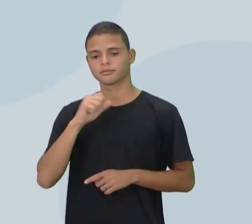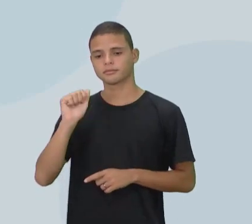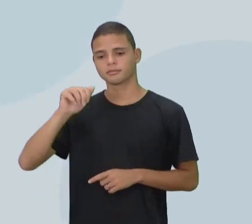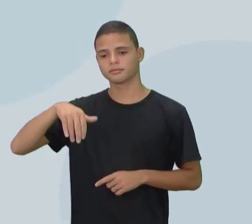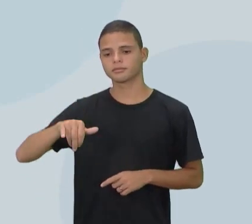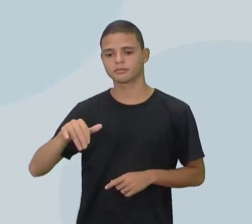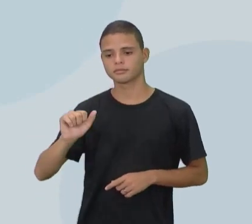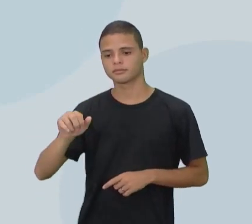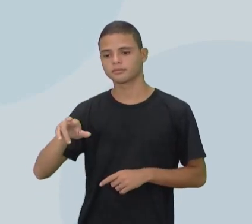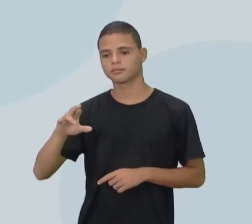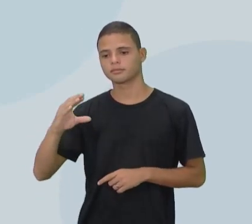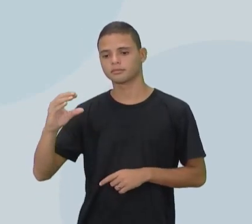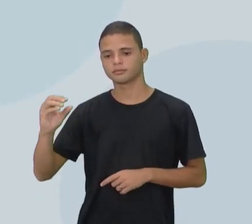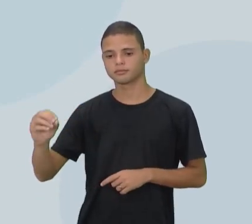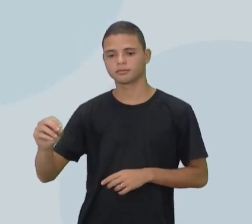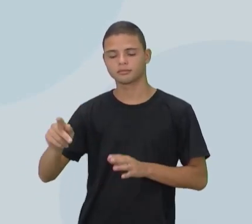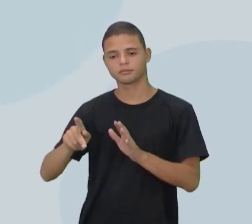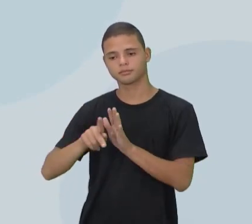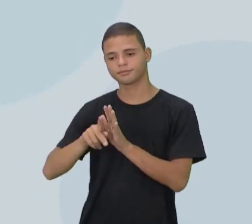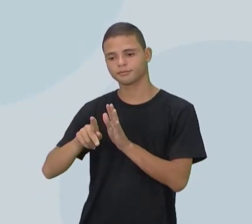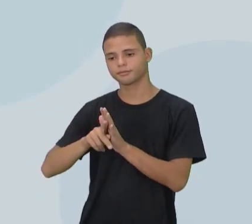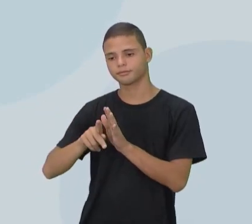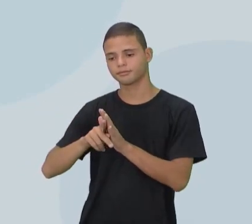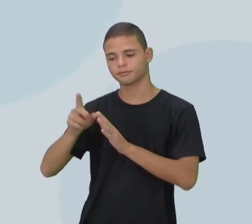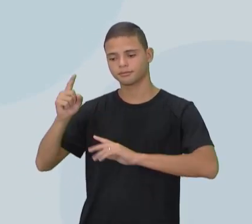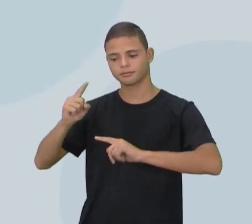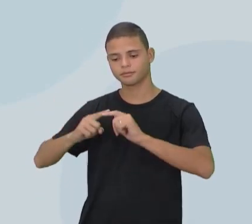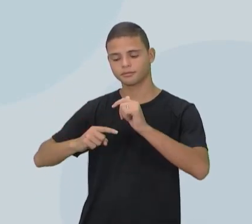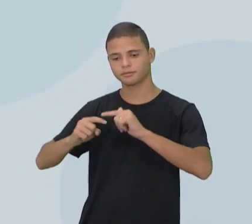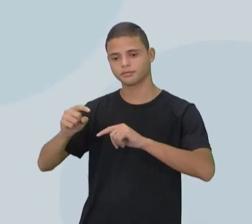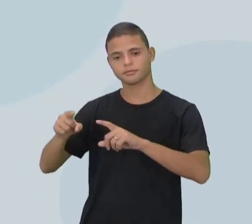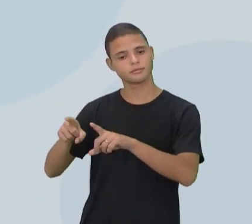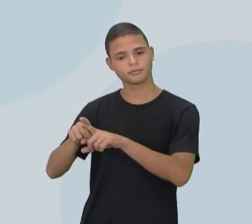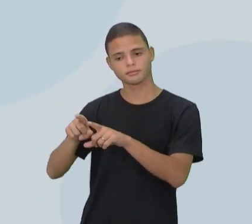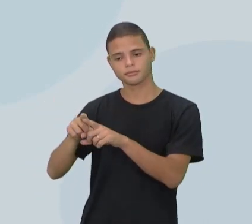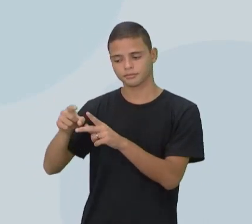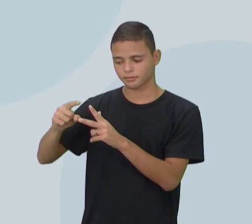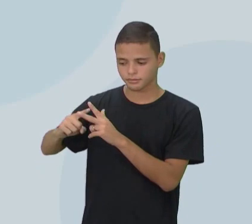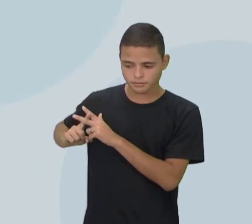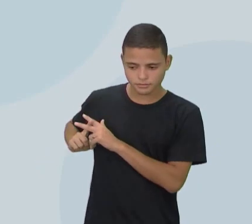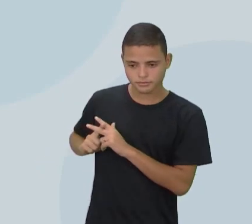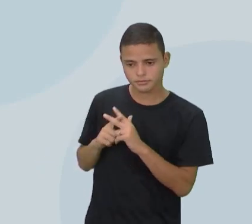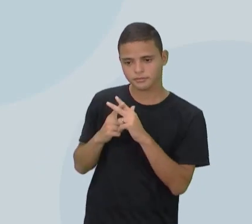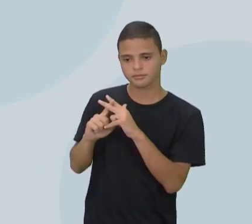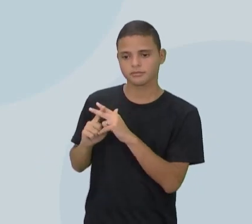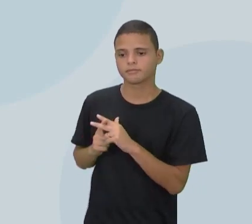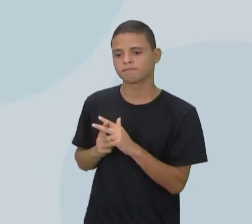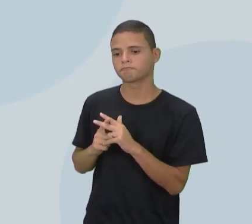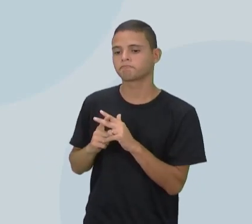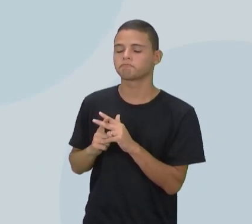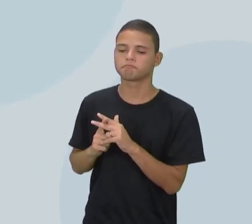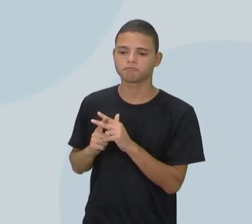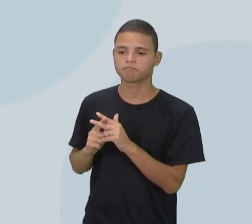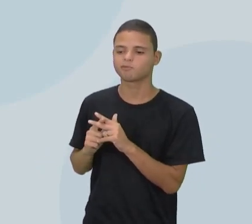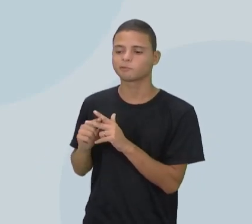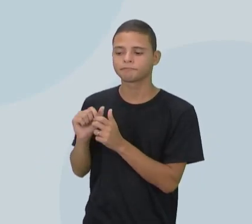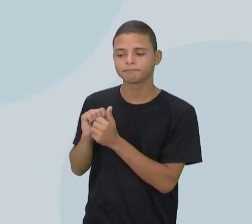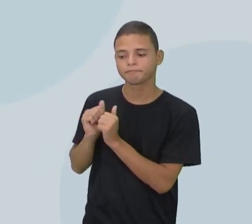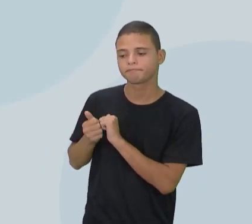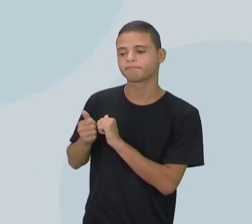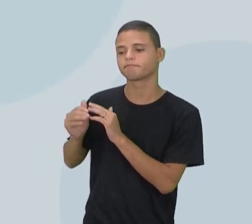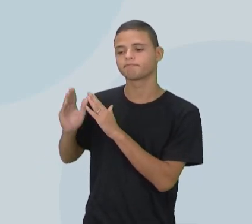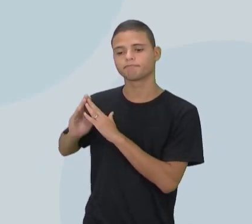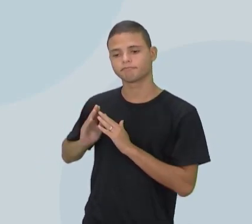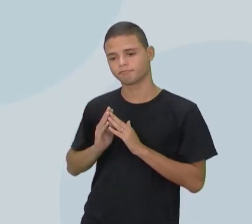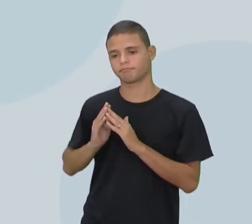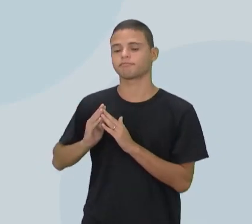né, nos materiais, e também na manutenção ou no reparo das reformas de casas